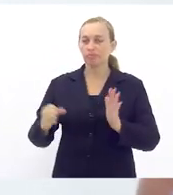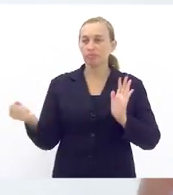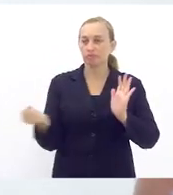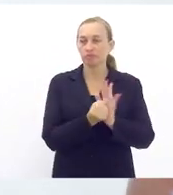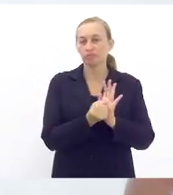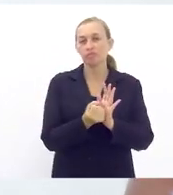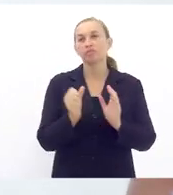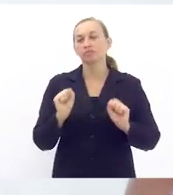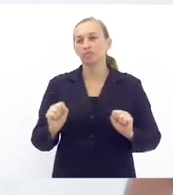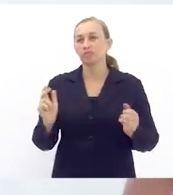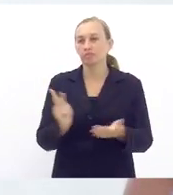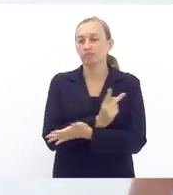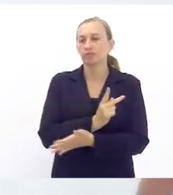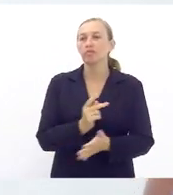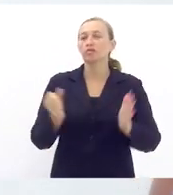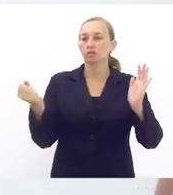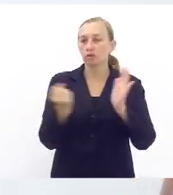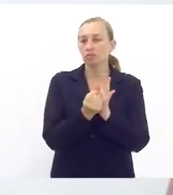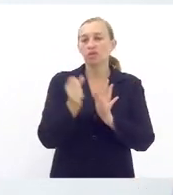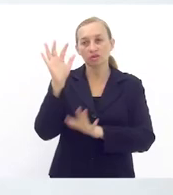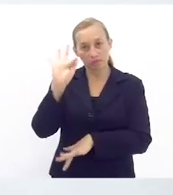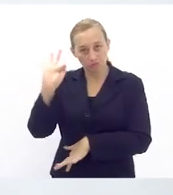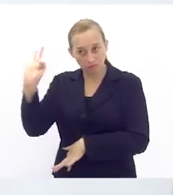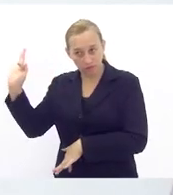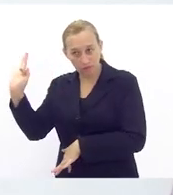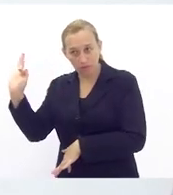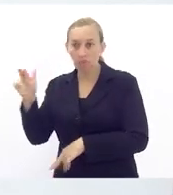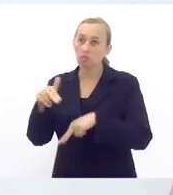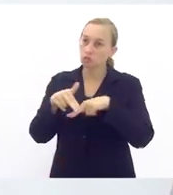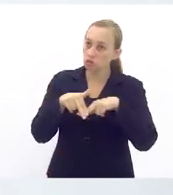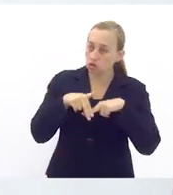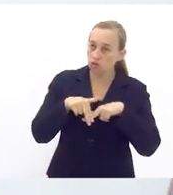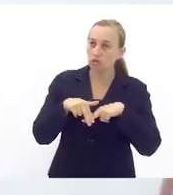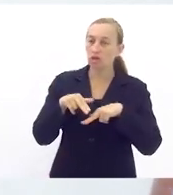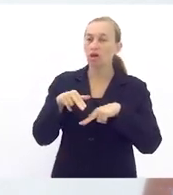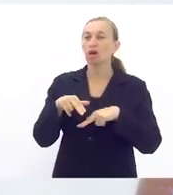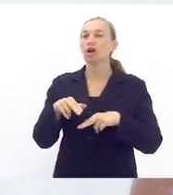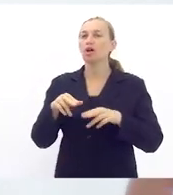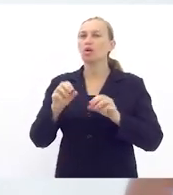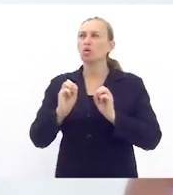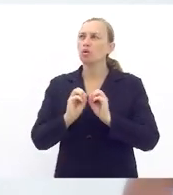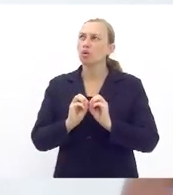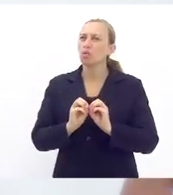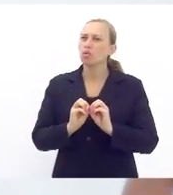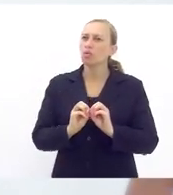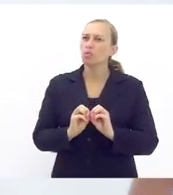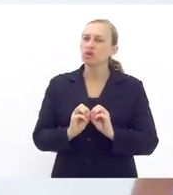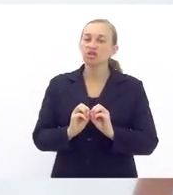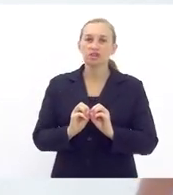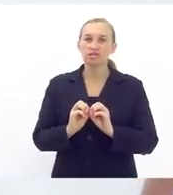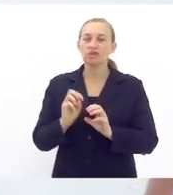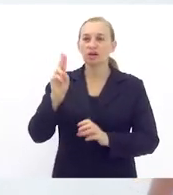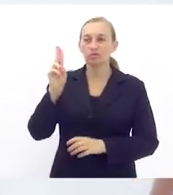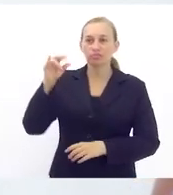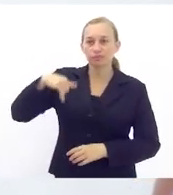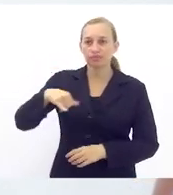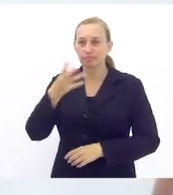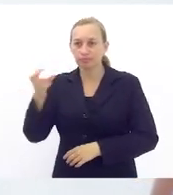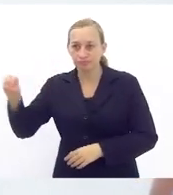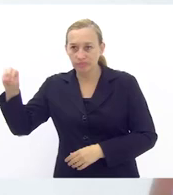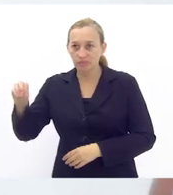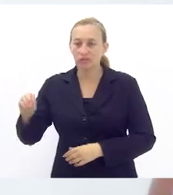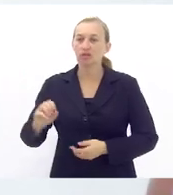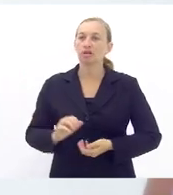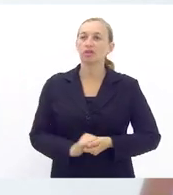então tem o tombamento Federal E aí por conta da União representada pelo fã tenho tombamento